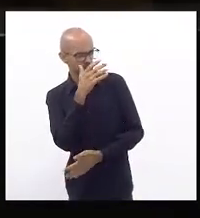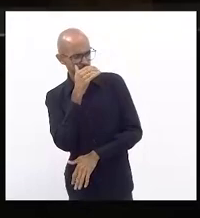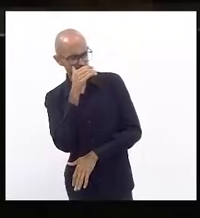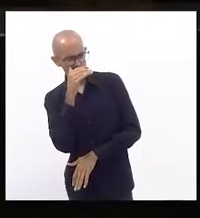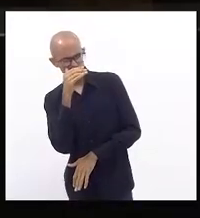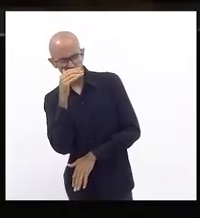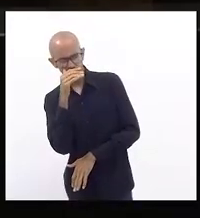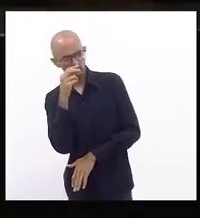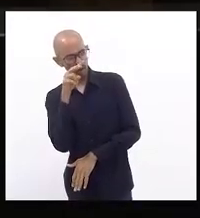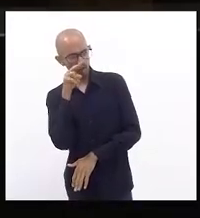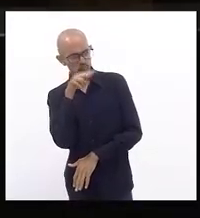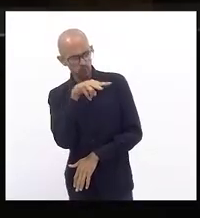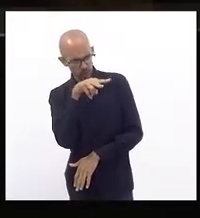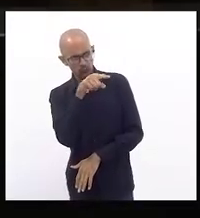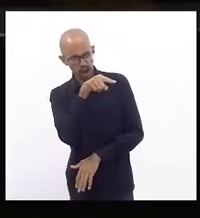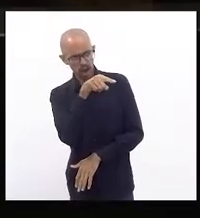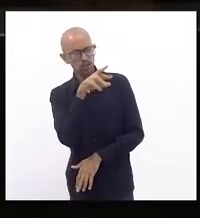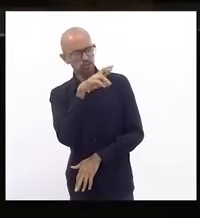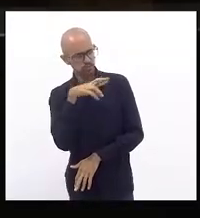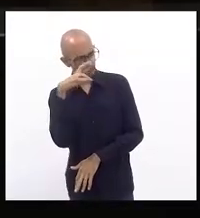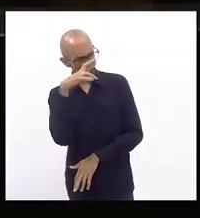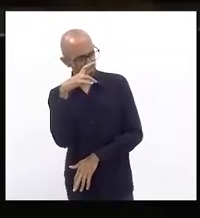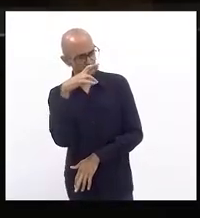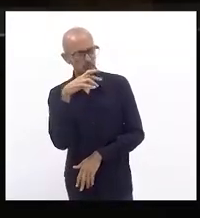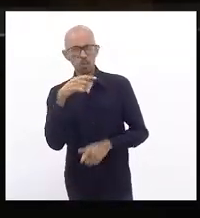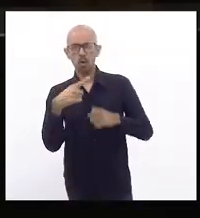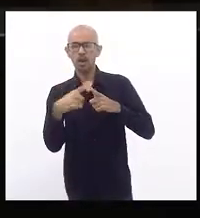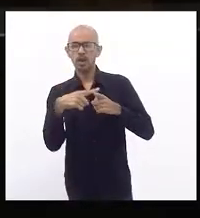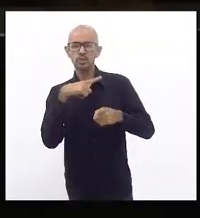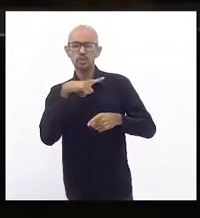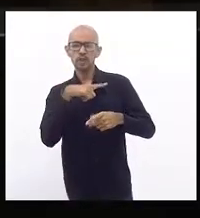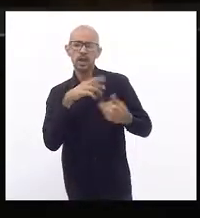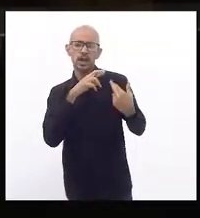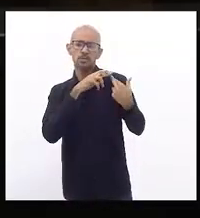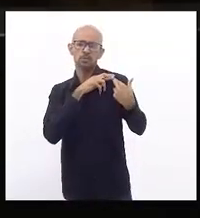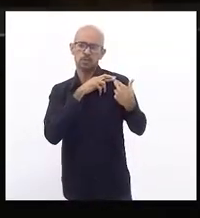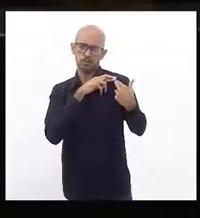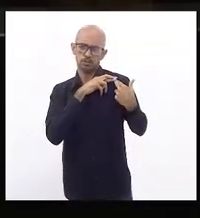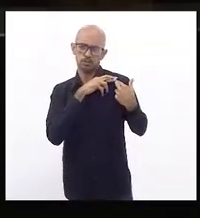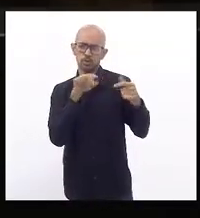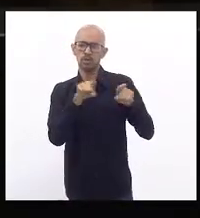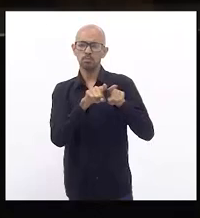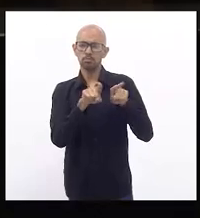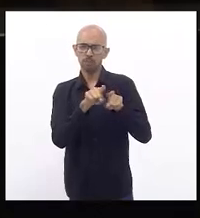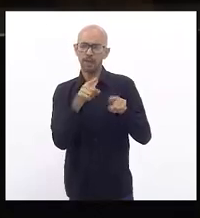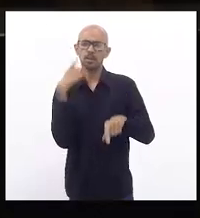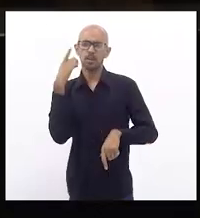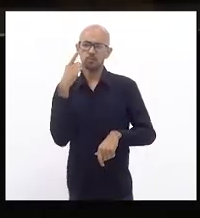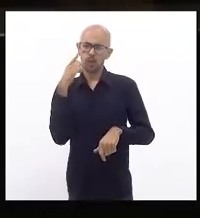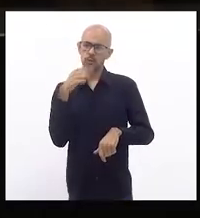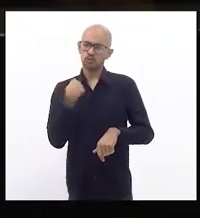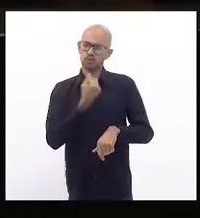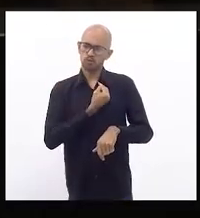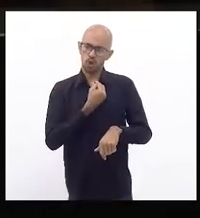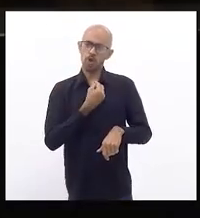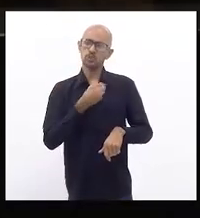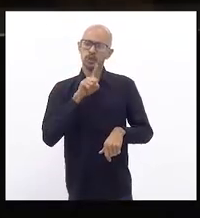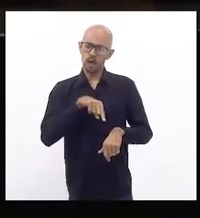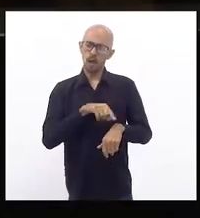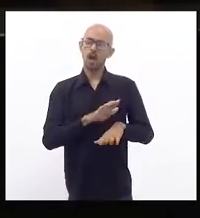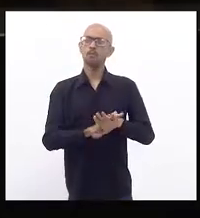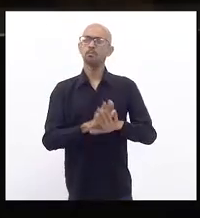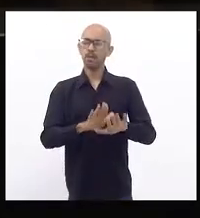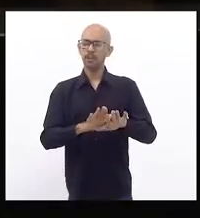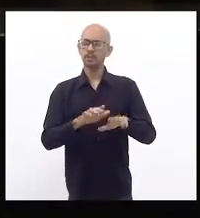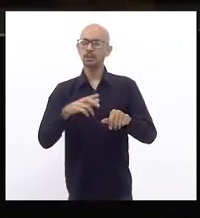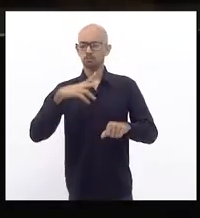porque entendemos a nossa responsabilidade como parlamentares, mas eu quero aqui individualizar minha fala